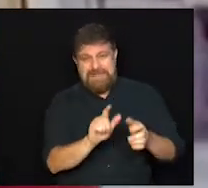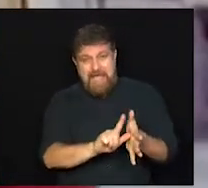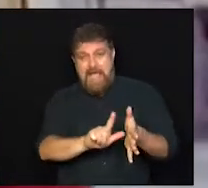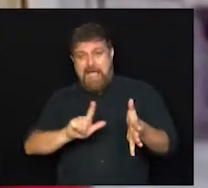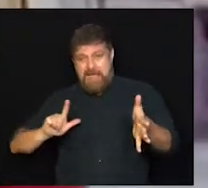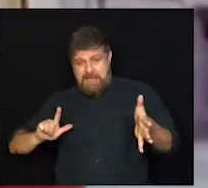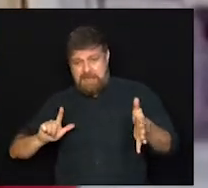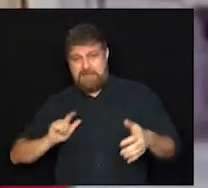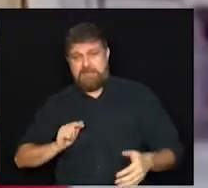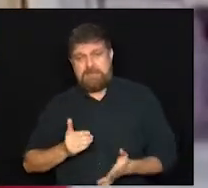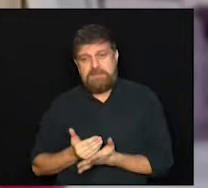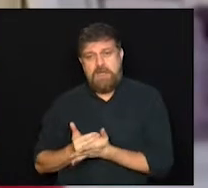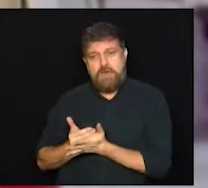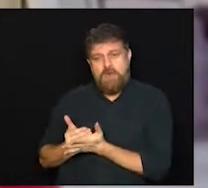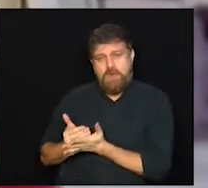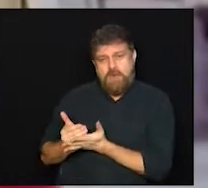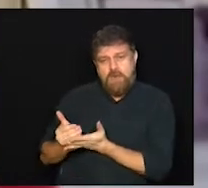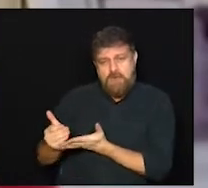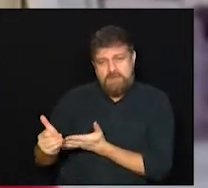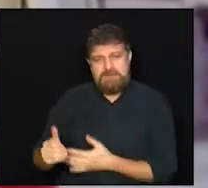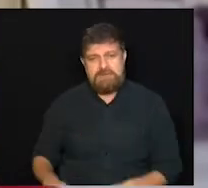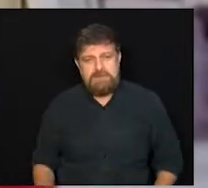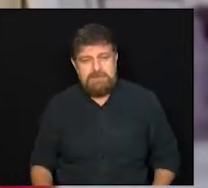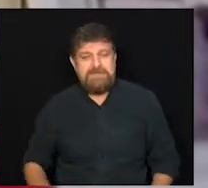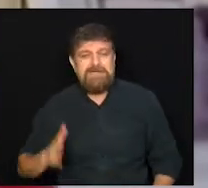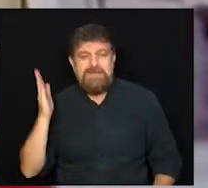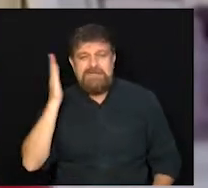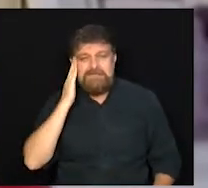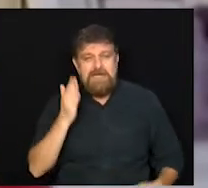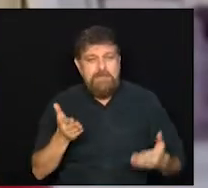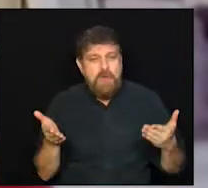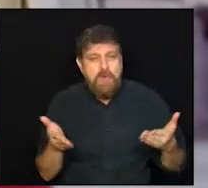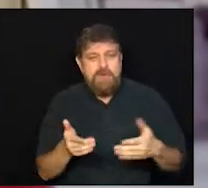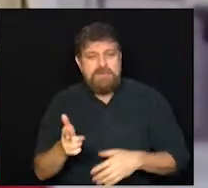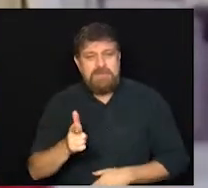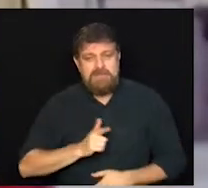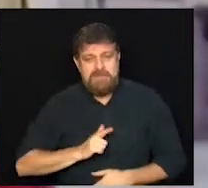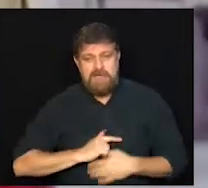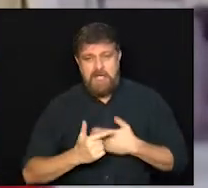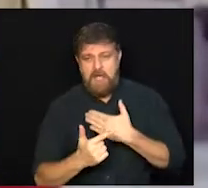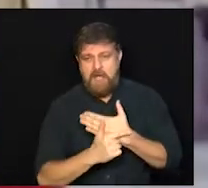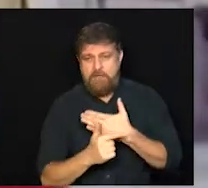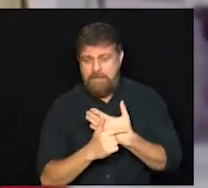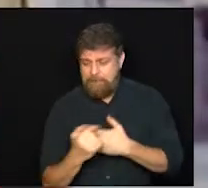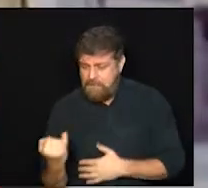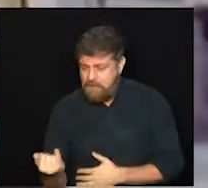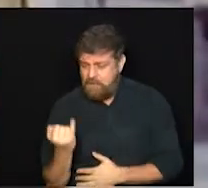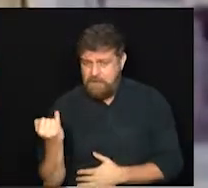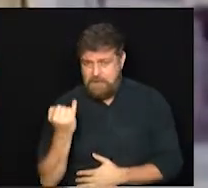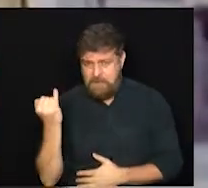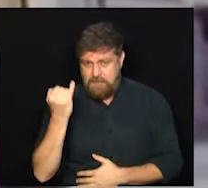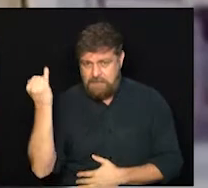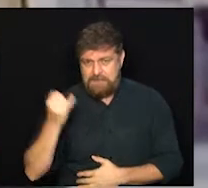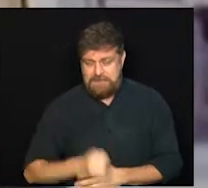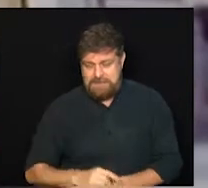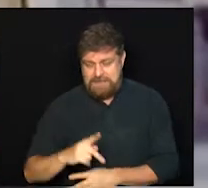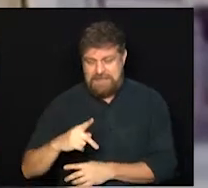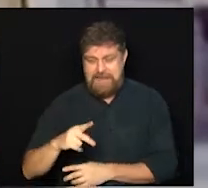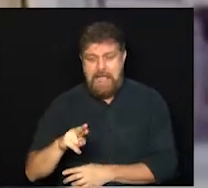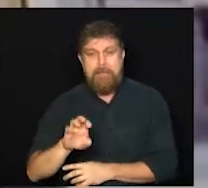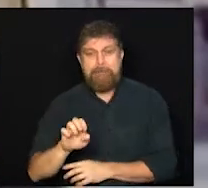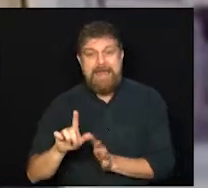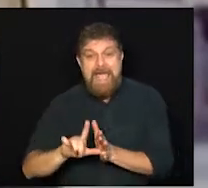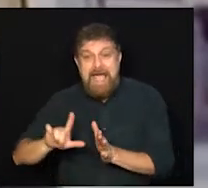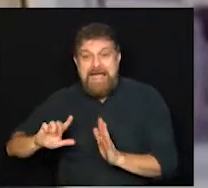E essa é uma questão importante. Hoje se sabe que tem um papel importante a cumprir, mesmo na pré-escola, mesmo